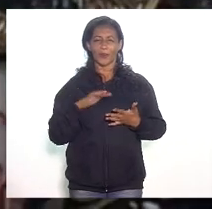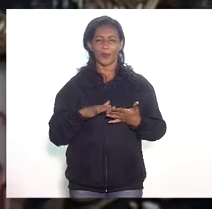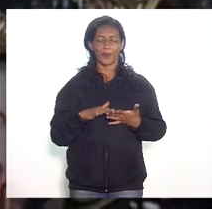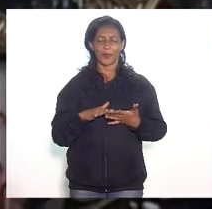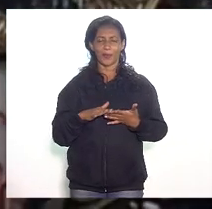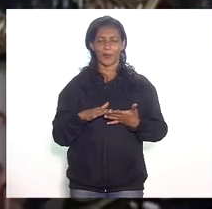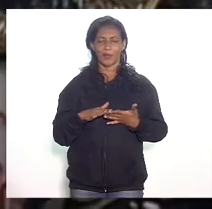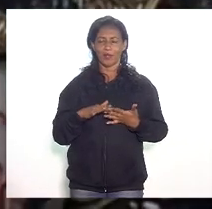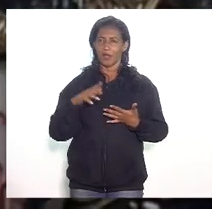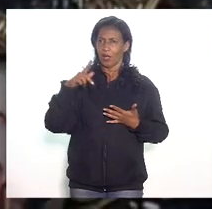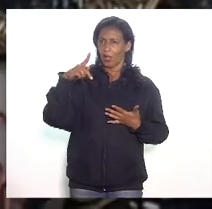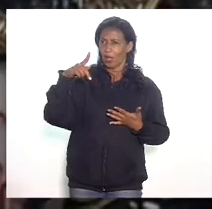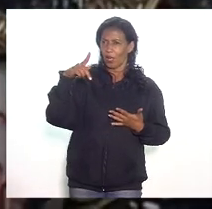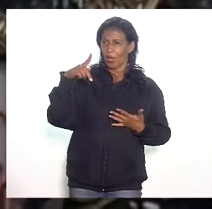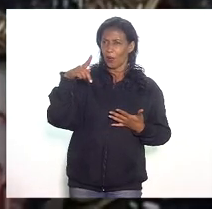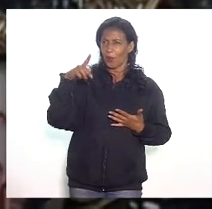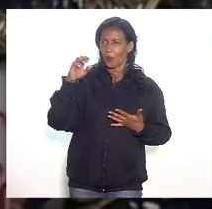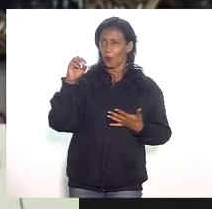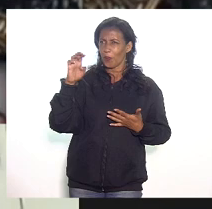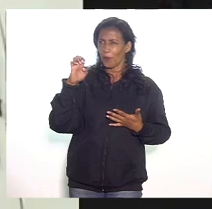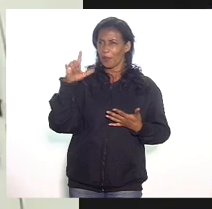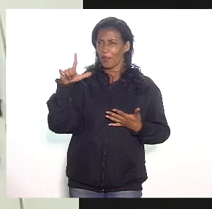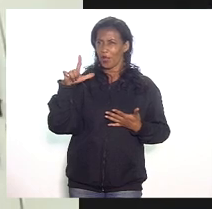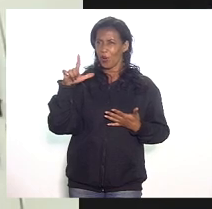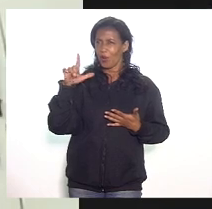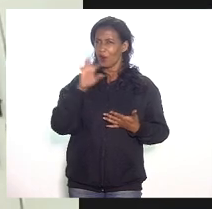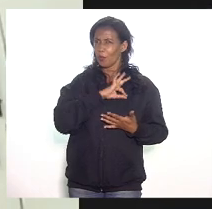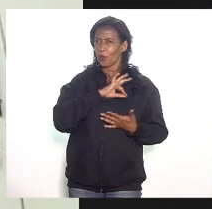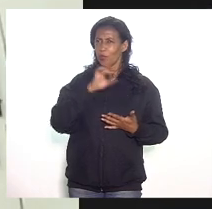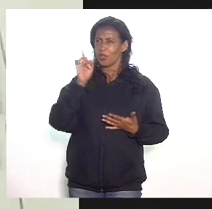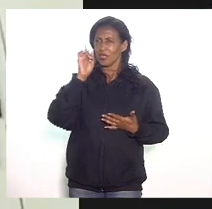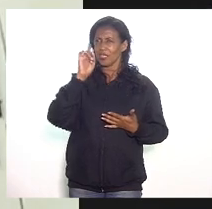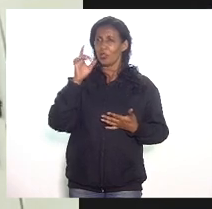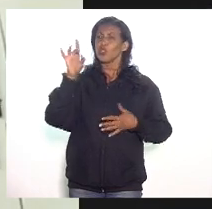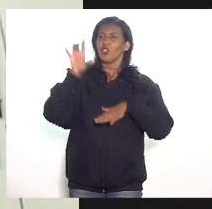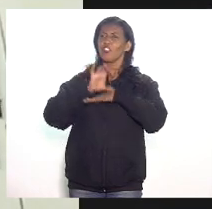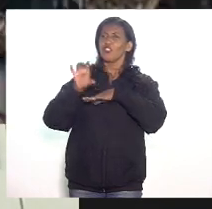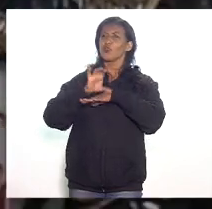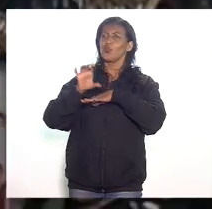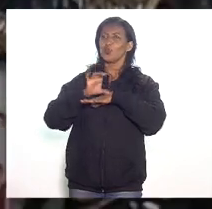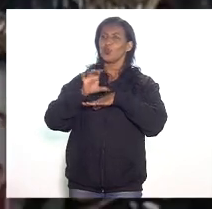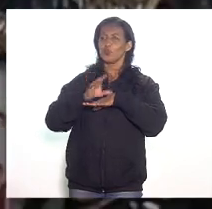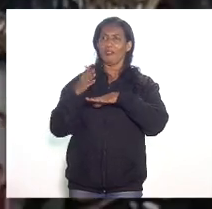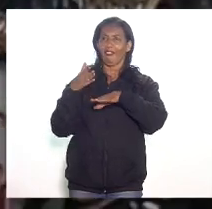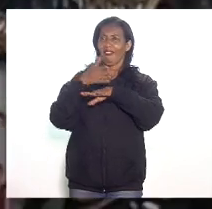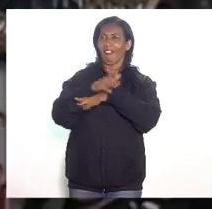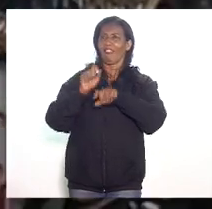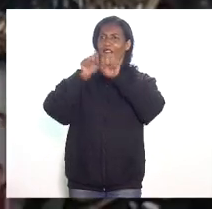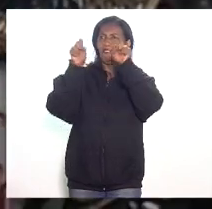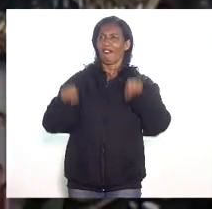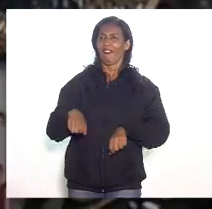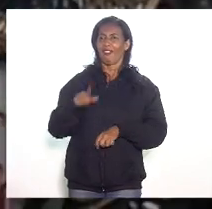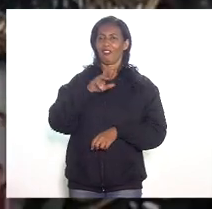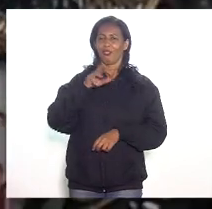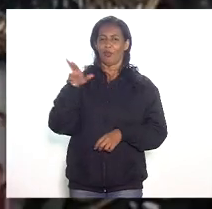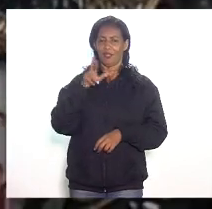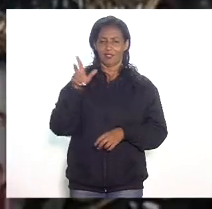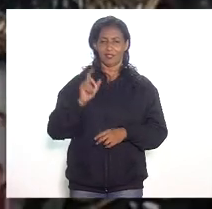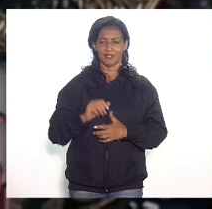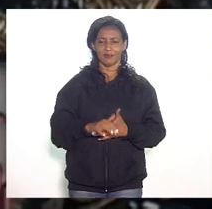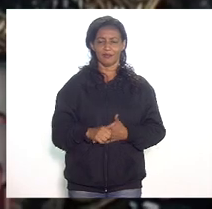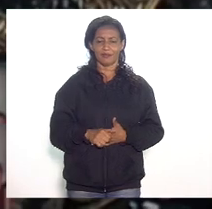Paul Bell não, presidente, Paul Bell não foi policial, ele só fez curso. É, então, mas enfim, mas tem... Família, Vando Família.